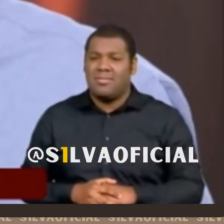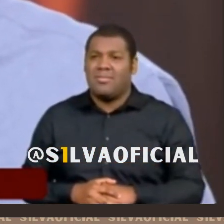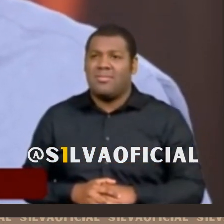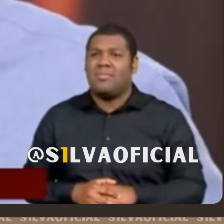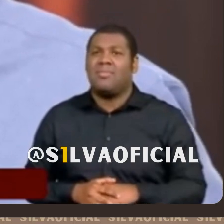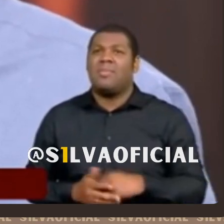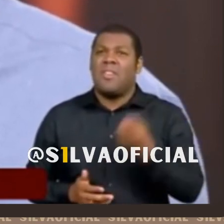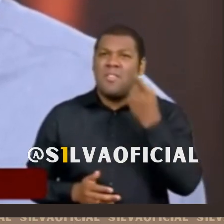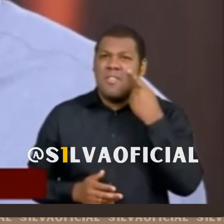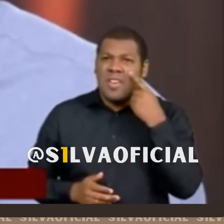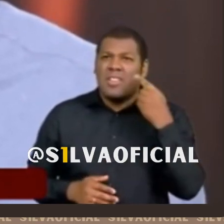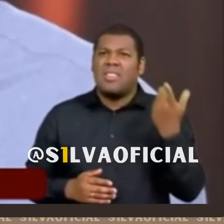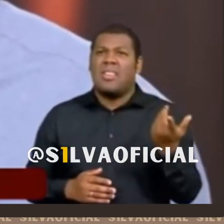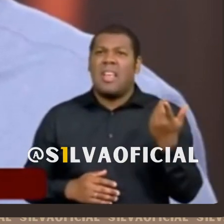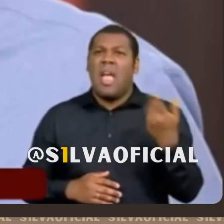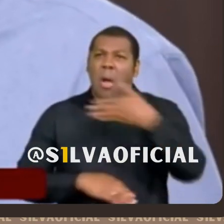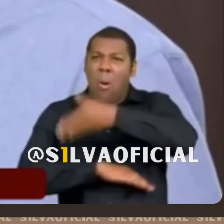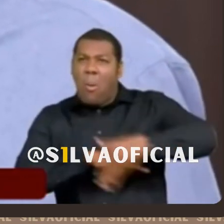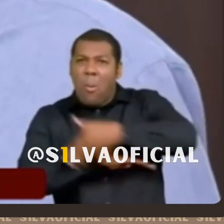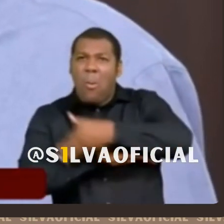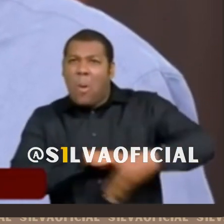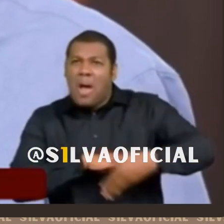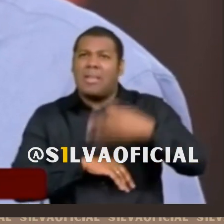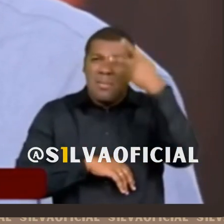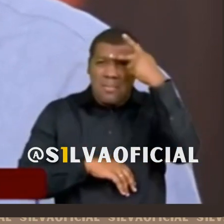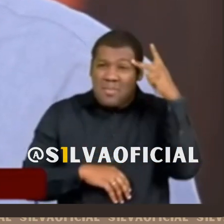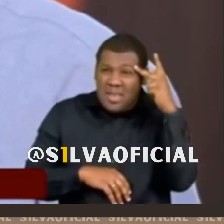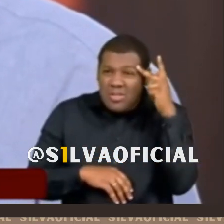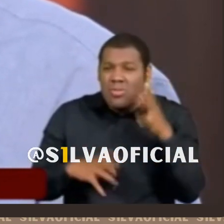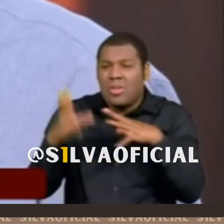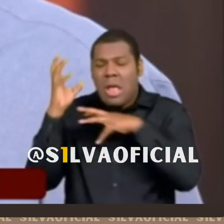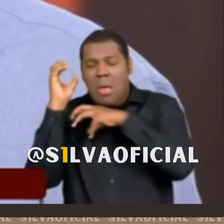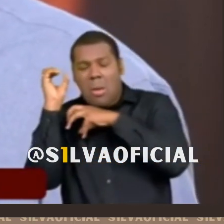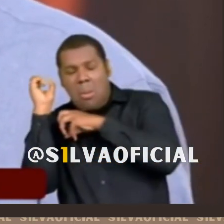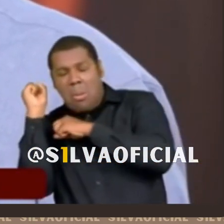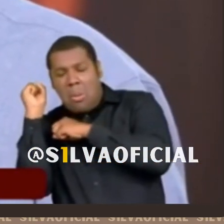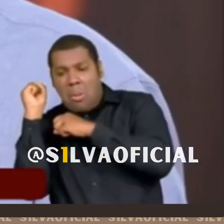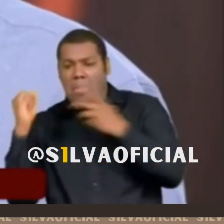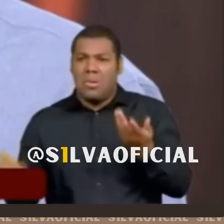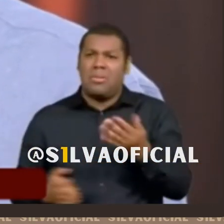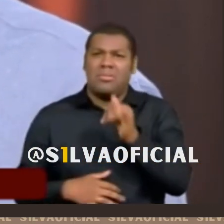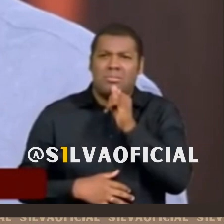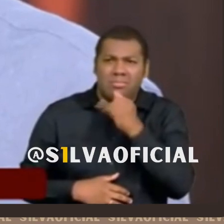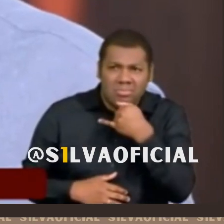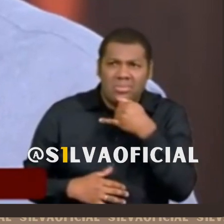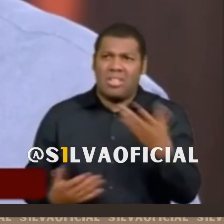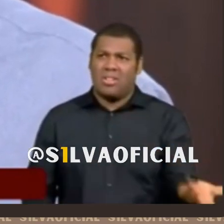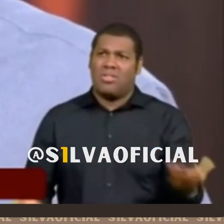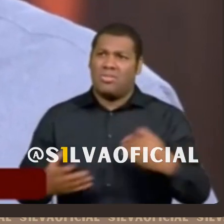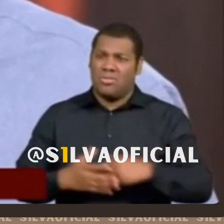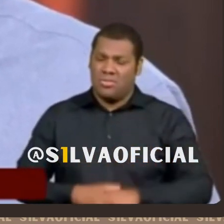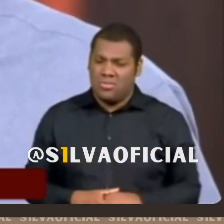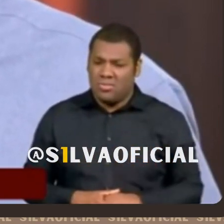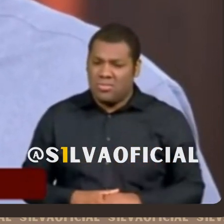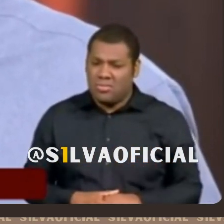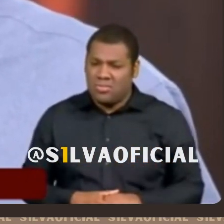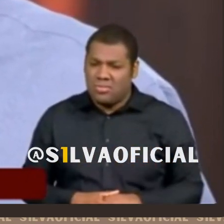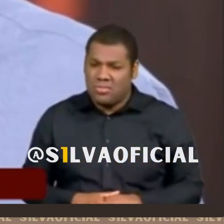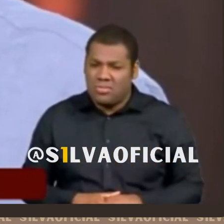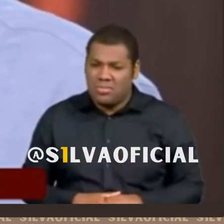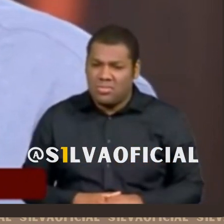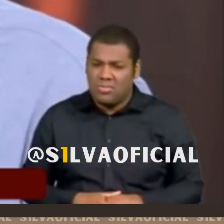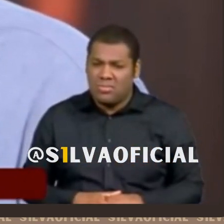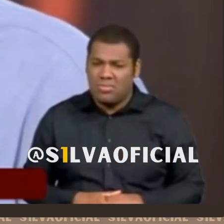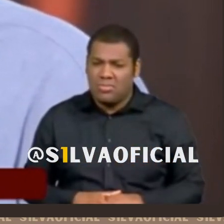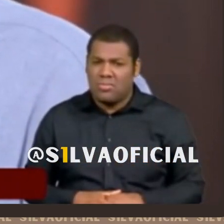calçada, de pessoas abandonadas. É isso que eu gostaria que as pessoas pensassem. É por isso o show aqui. Eu fui conversar